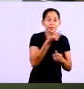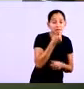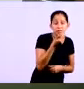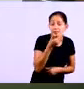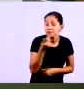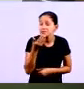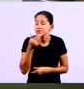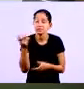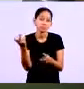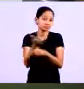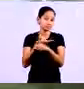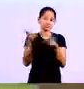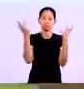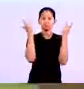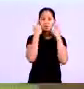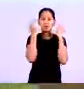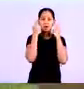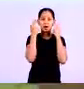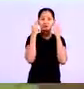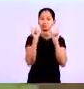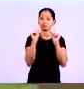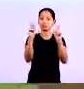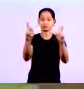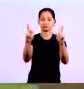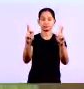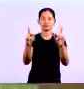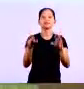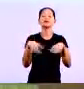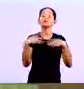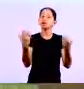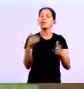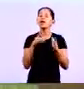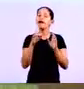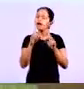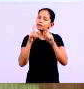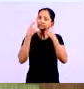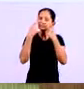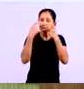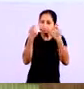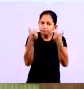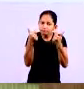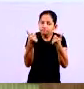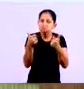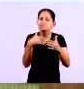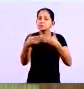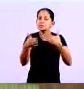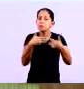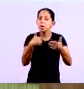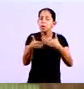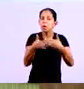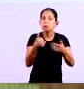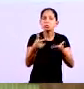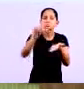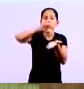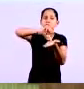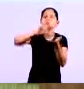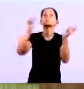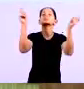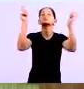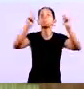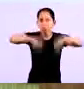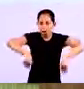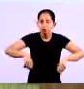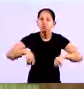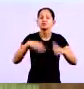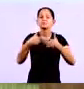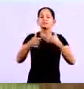né? No caso do Google, é um negócio interessante, porque tanto faz para ele onde ele esteja. Você vai falar assim, eu vou acessar o site do